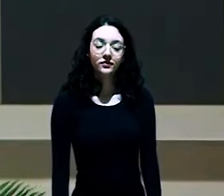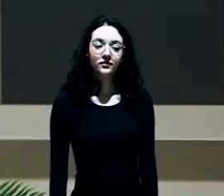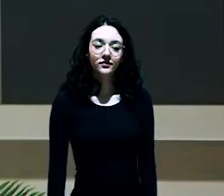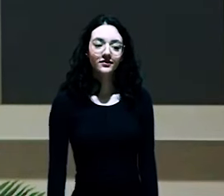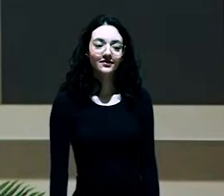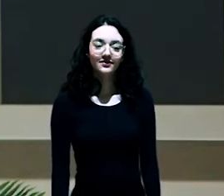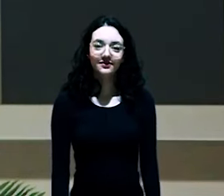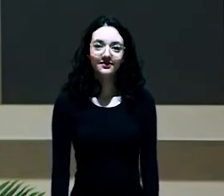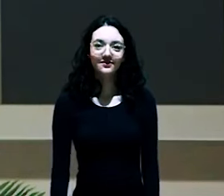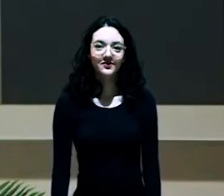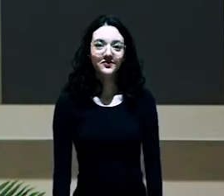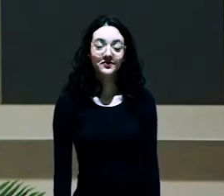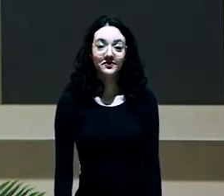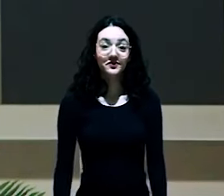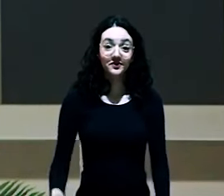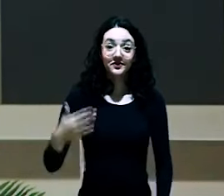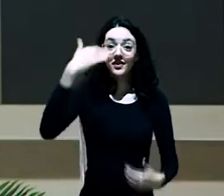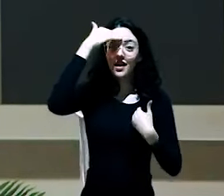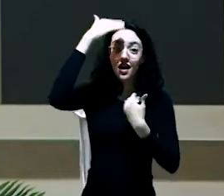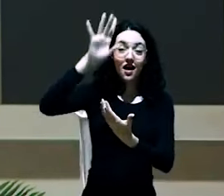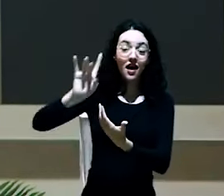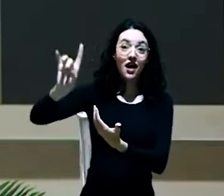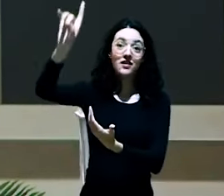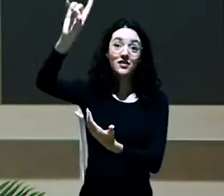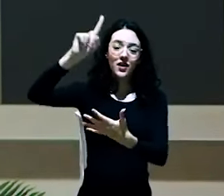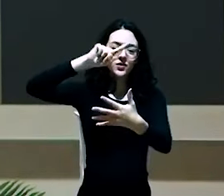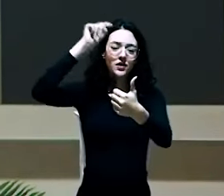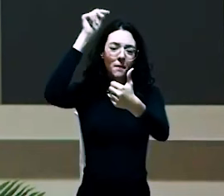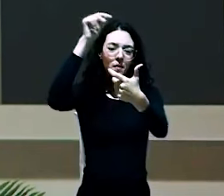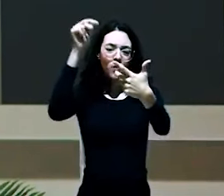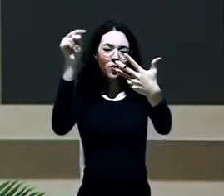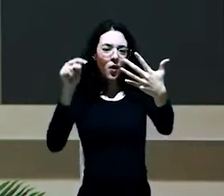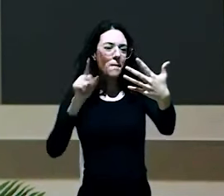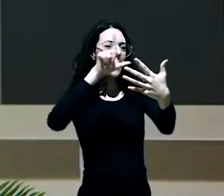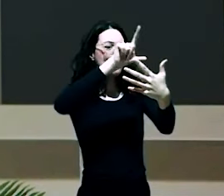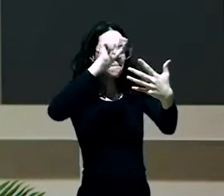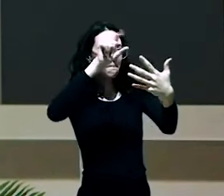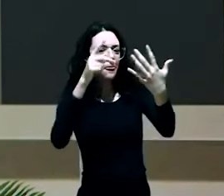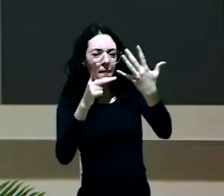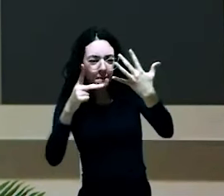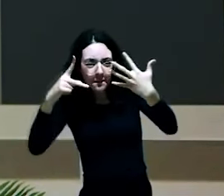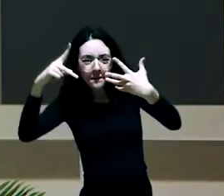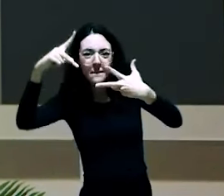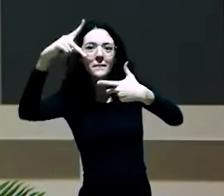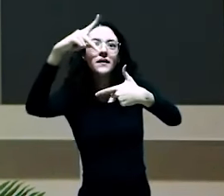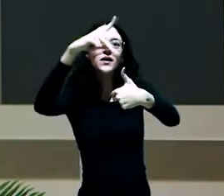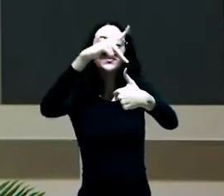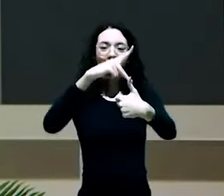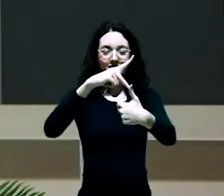deram prioridade a essas 5 teologias. E o Espírito Santo desceu sobre a